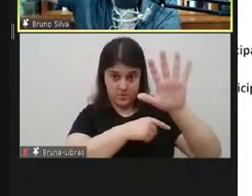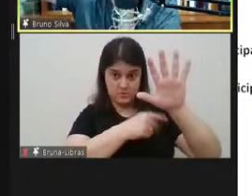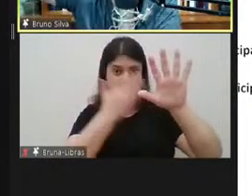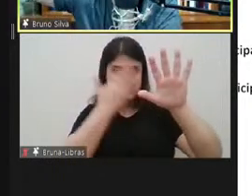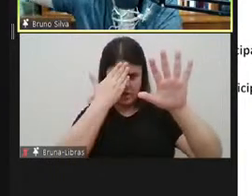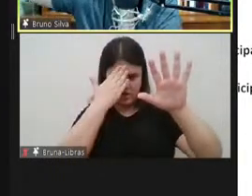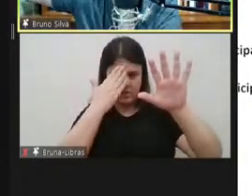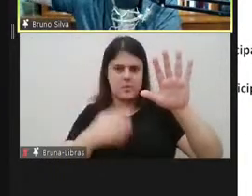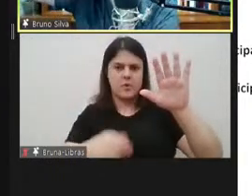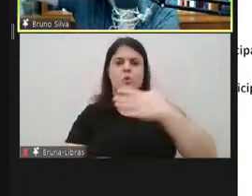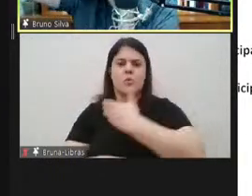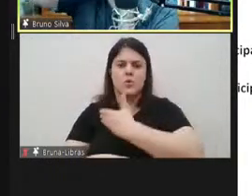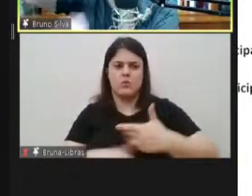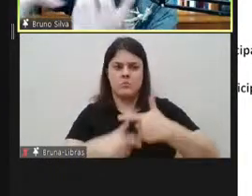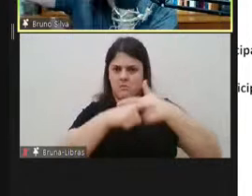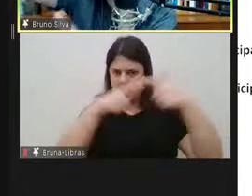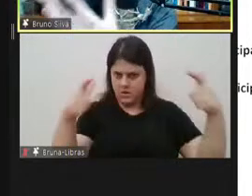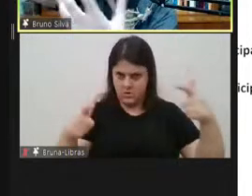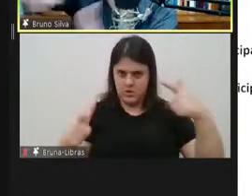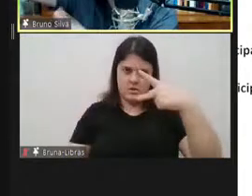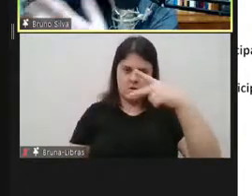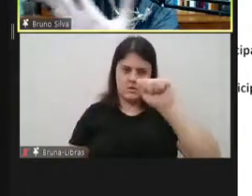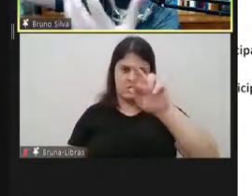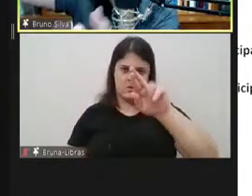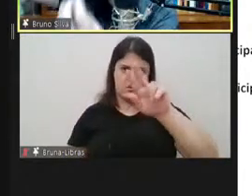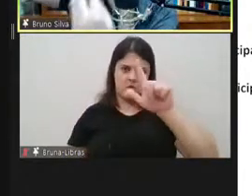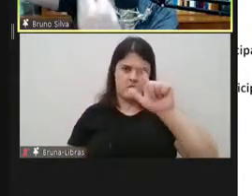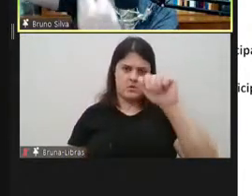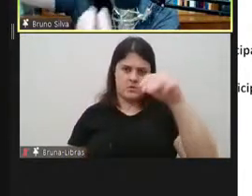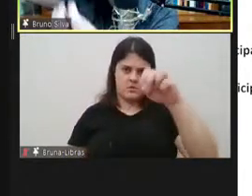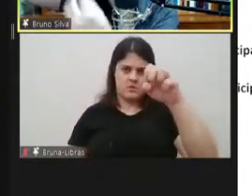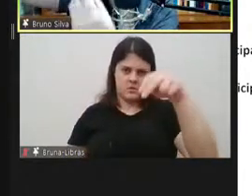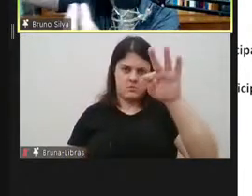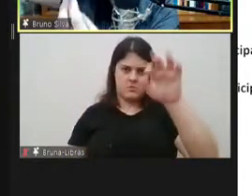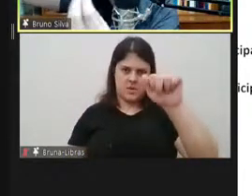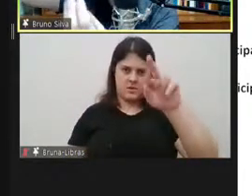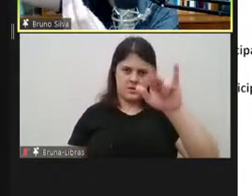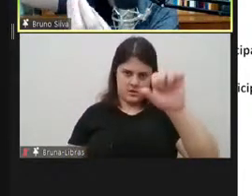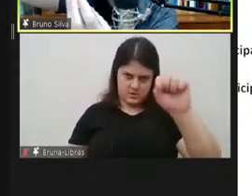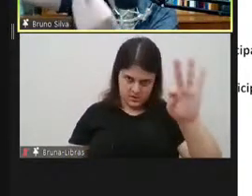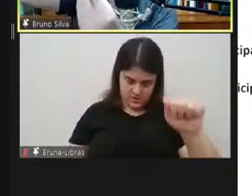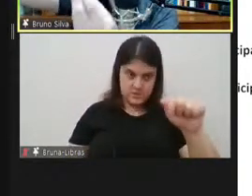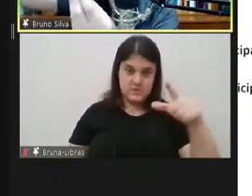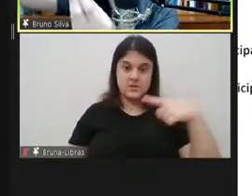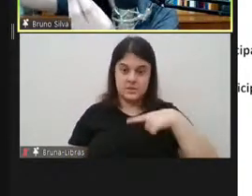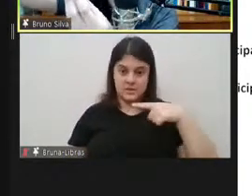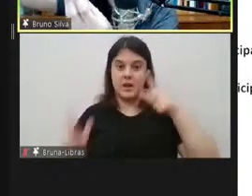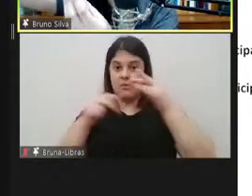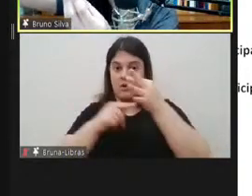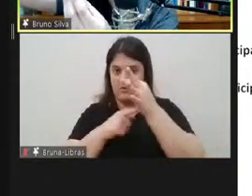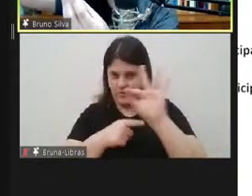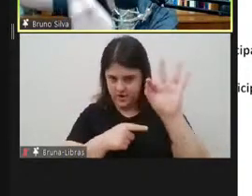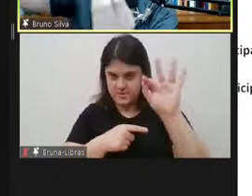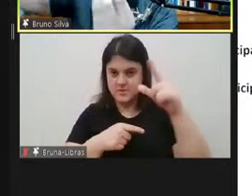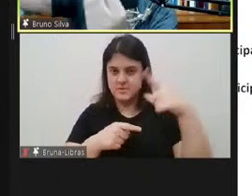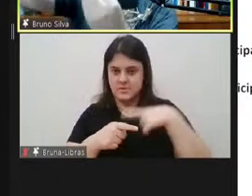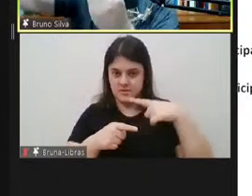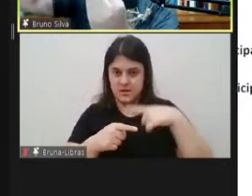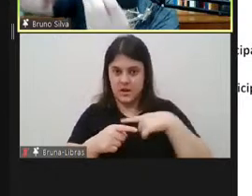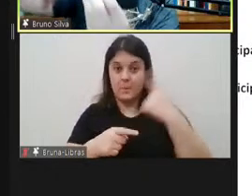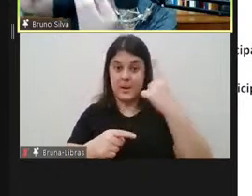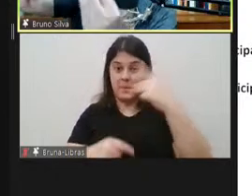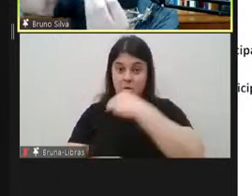governos ali a Ampla maioria parlamentarista ou semi-parlamentarista enfim alguns tem ali a figura como da França por exemplo né